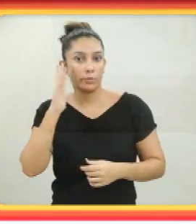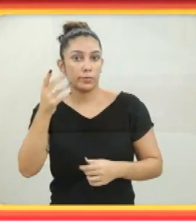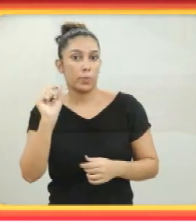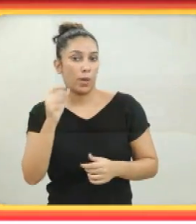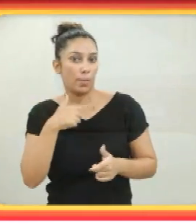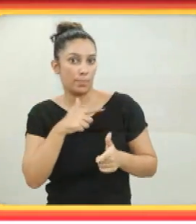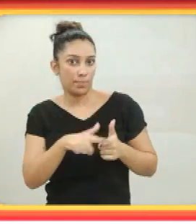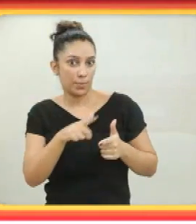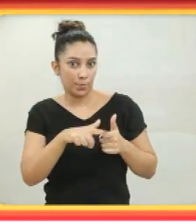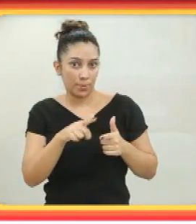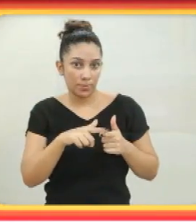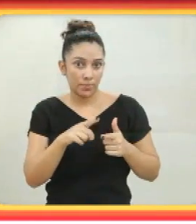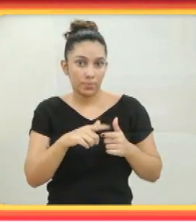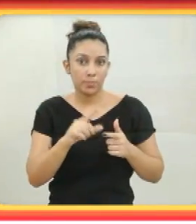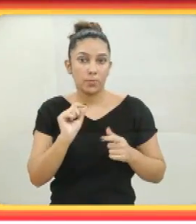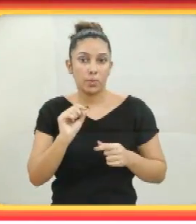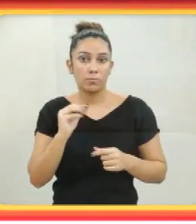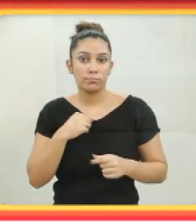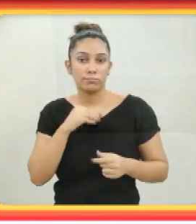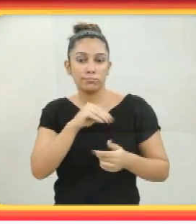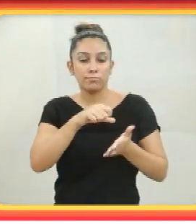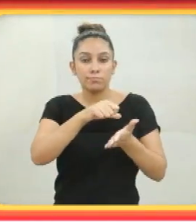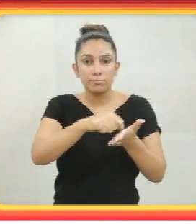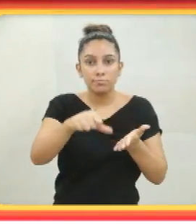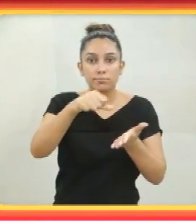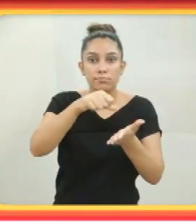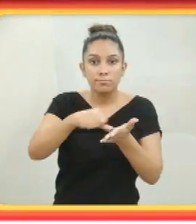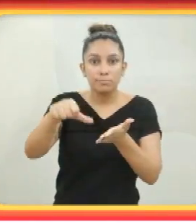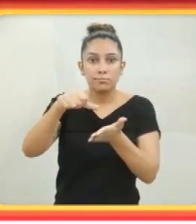uma etiqueta em cada pacote de lã